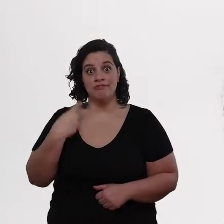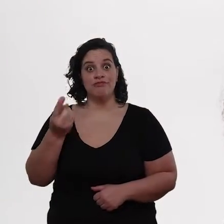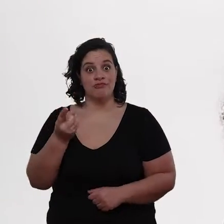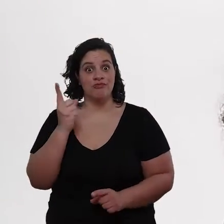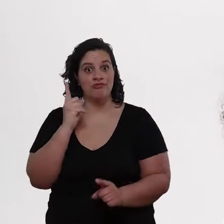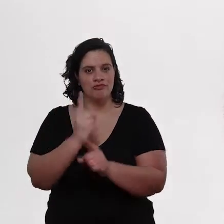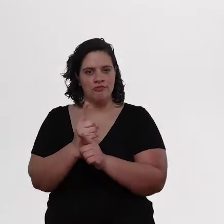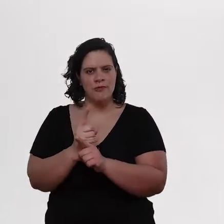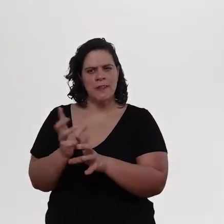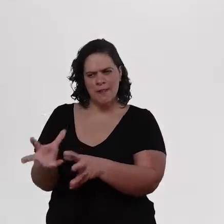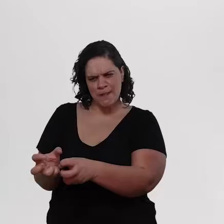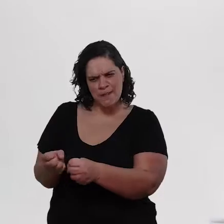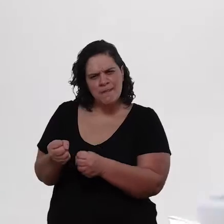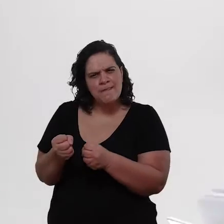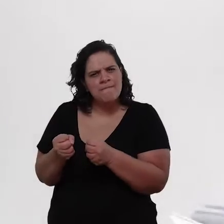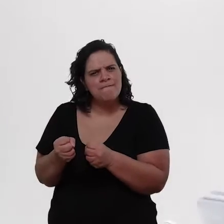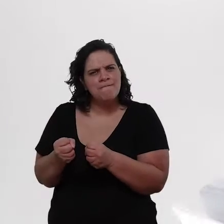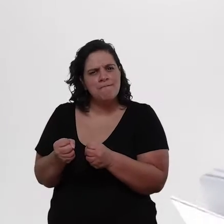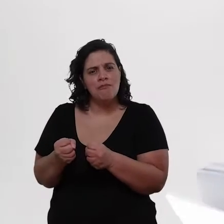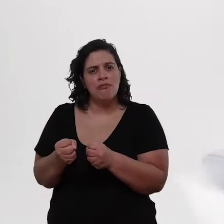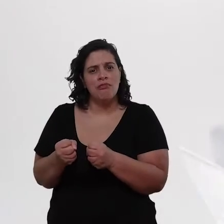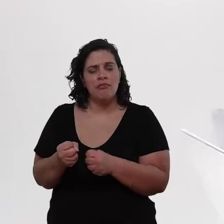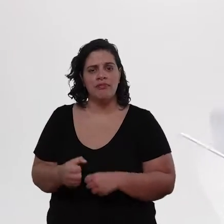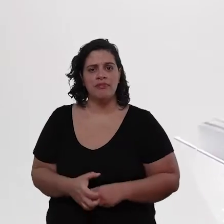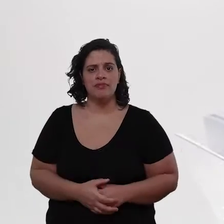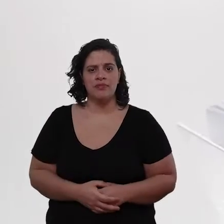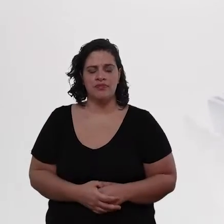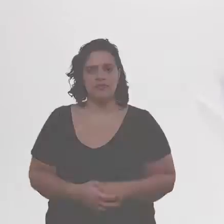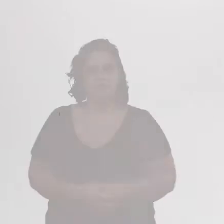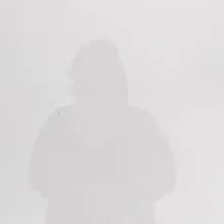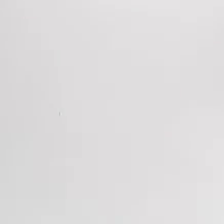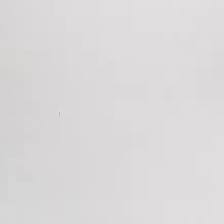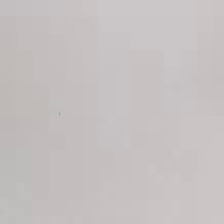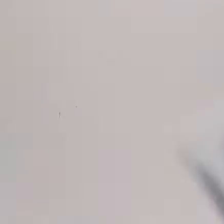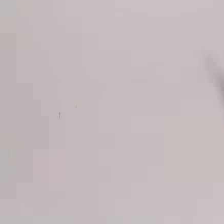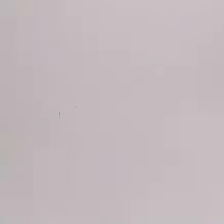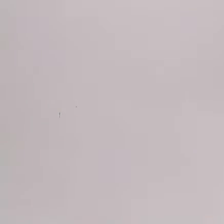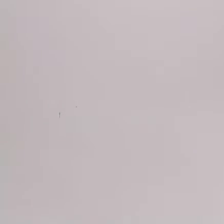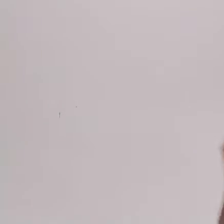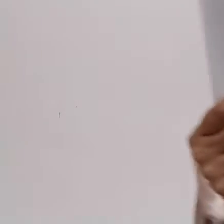na vez seguinte, segurou com força demais.